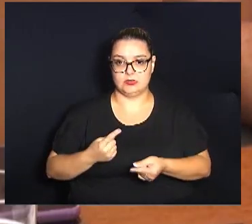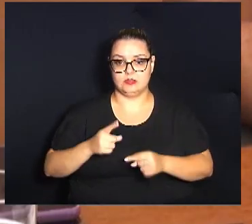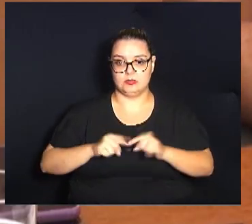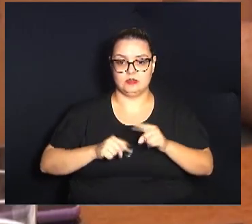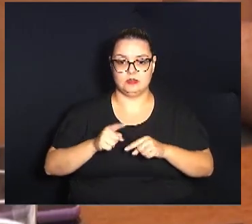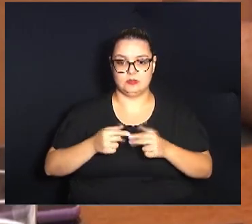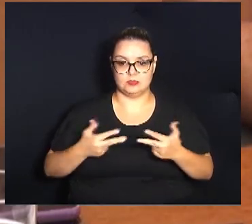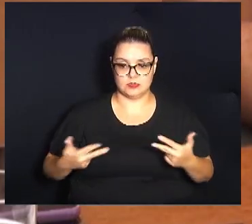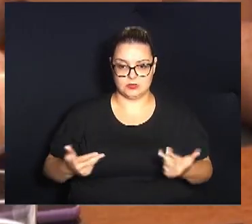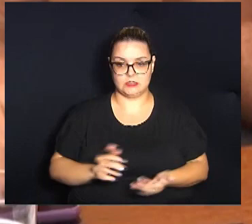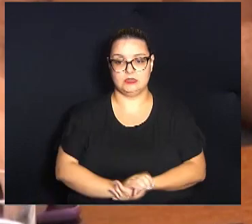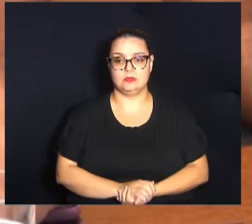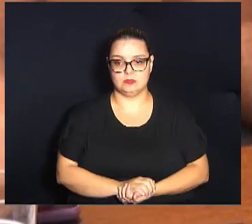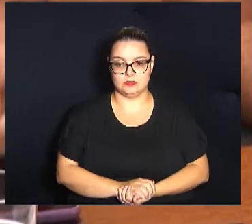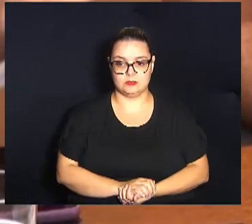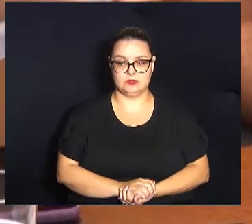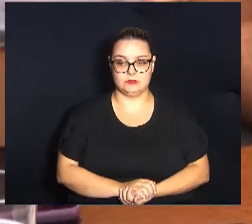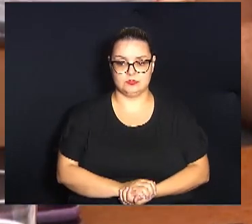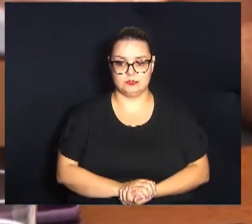materiais. Bom,